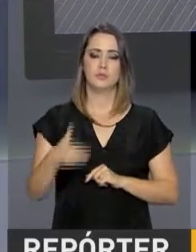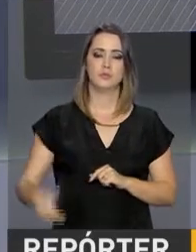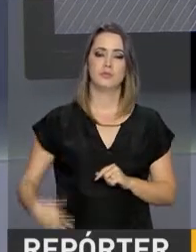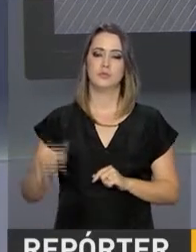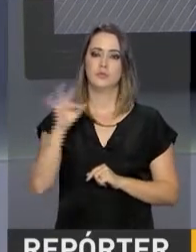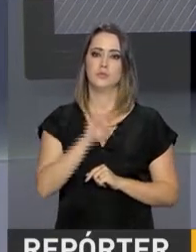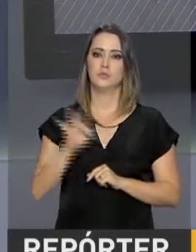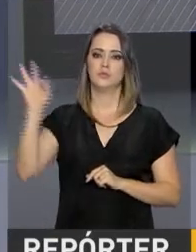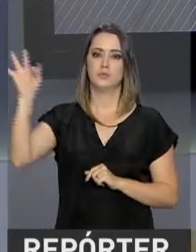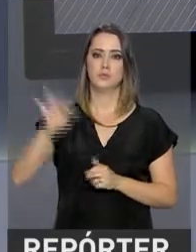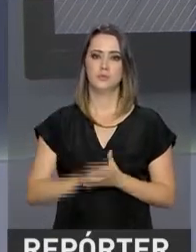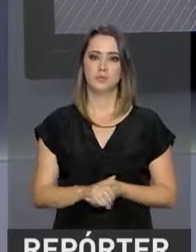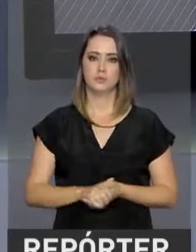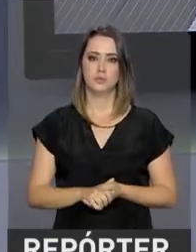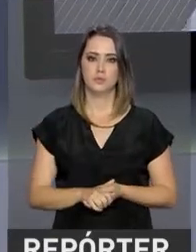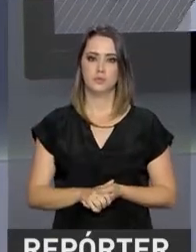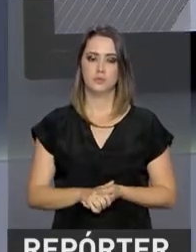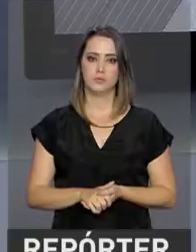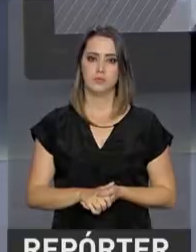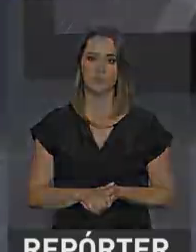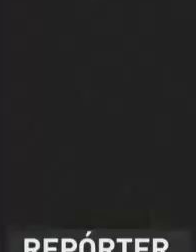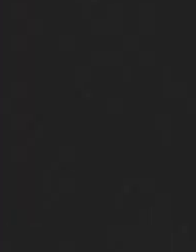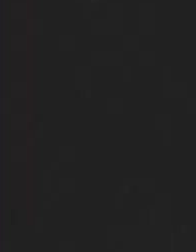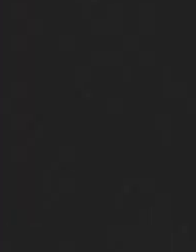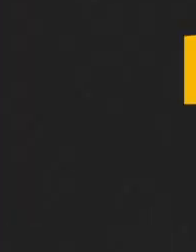na nbr a tv do governo federal